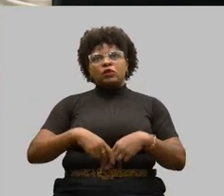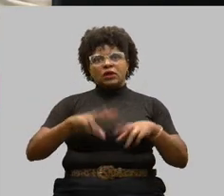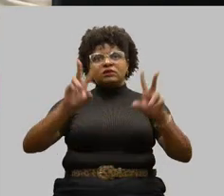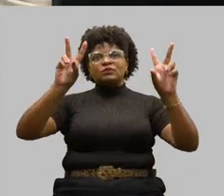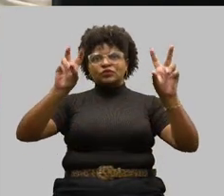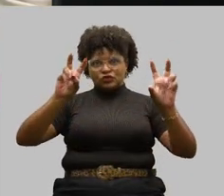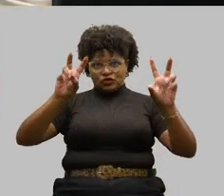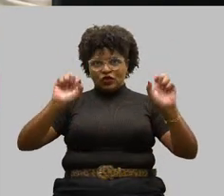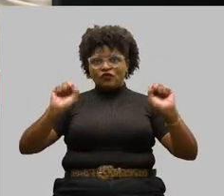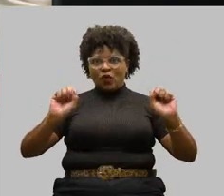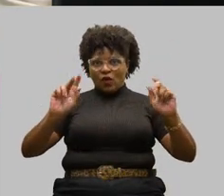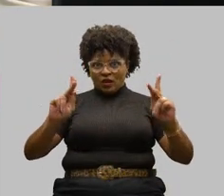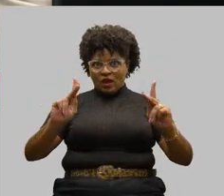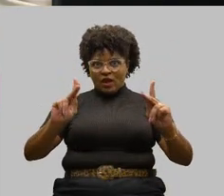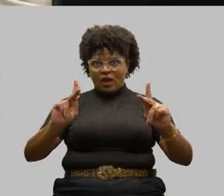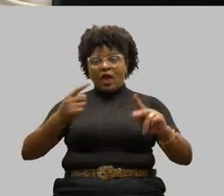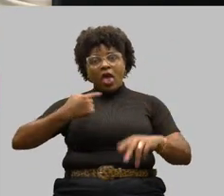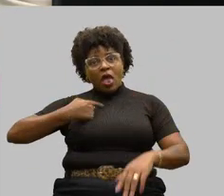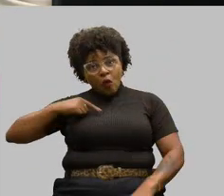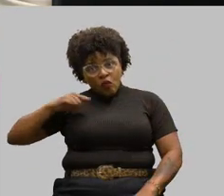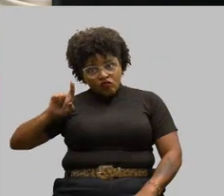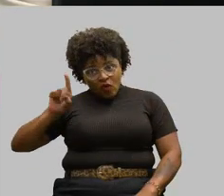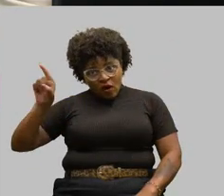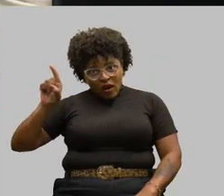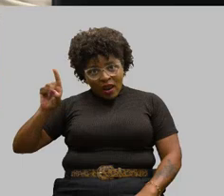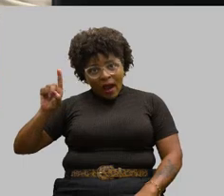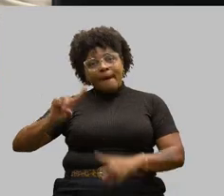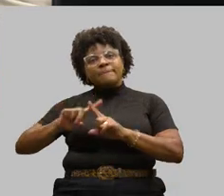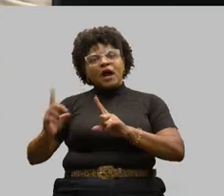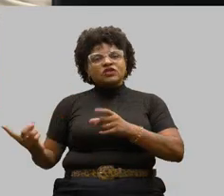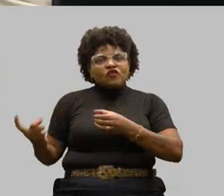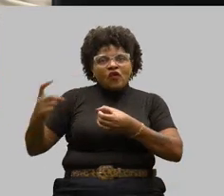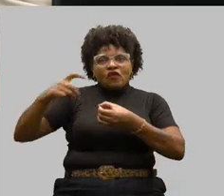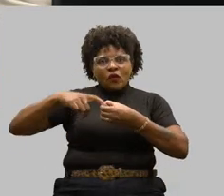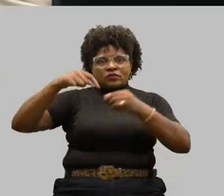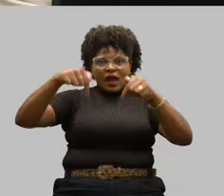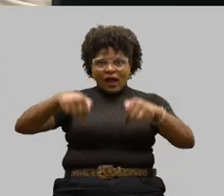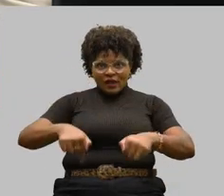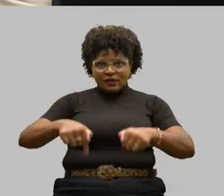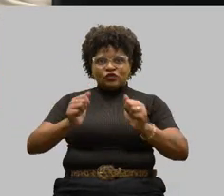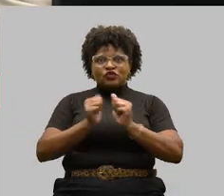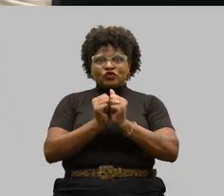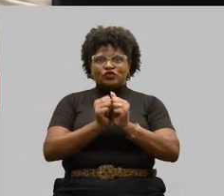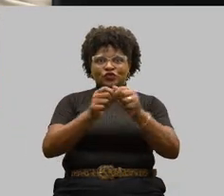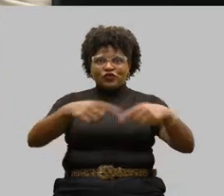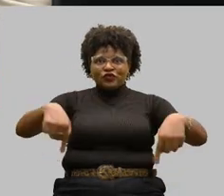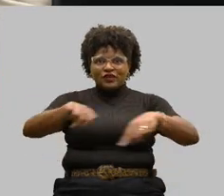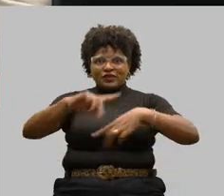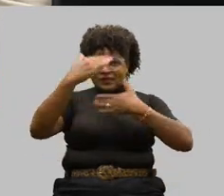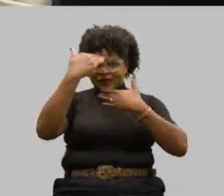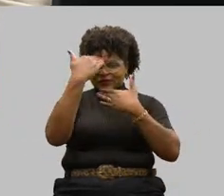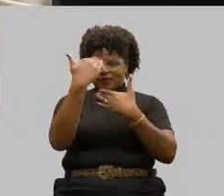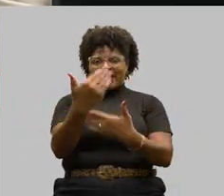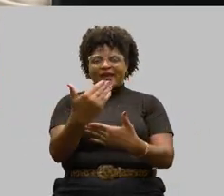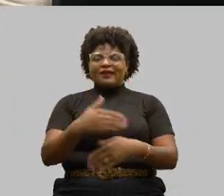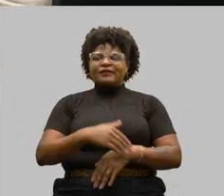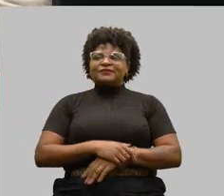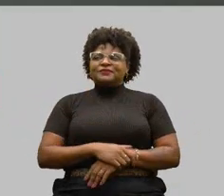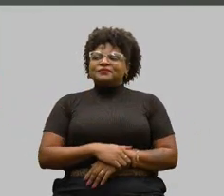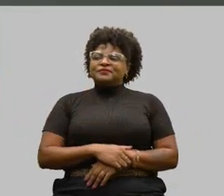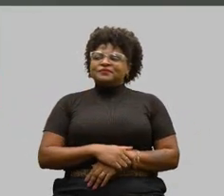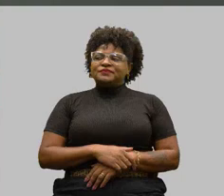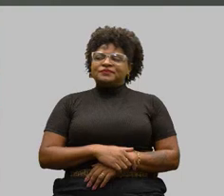para esse fato mas retornarei para estar com vocês Tá Desde já obrigado pela compreensão